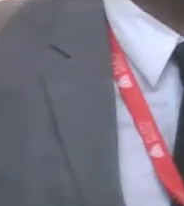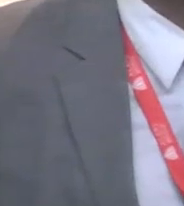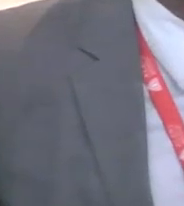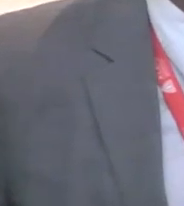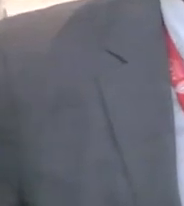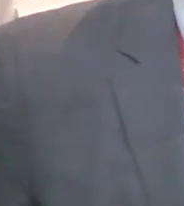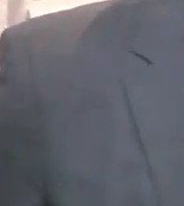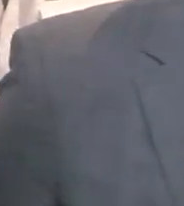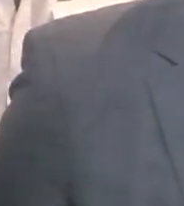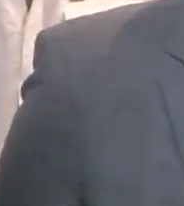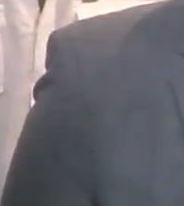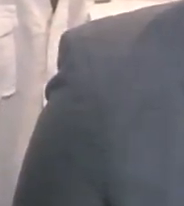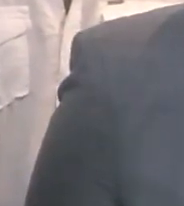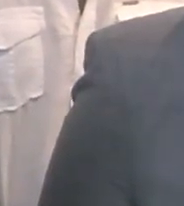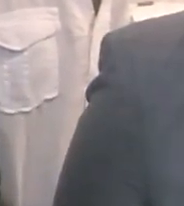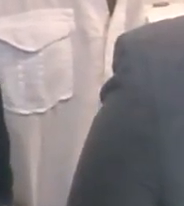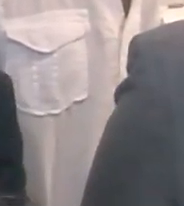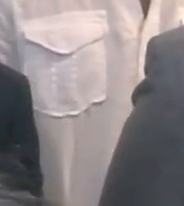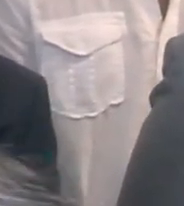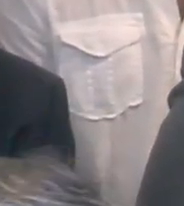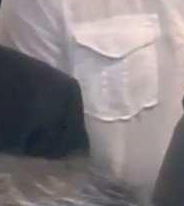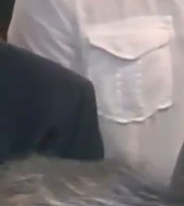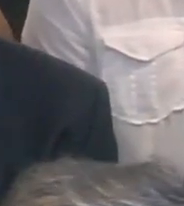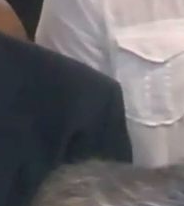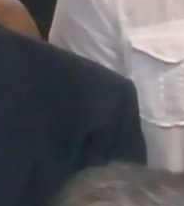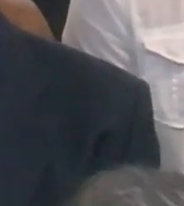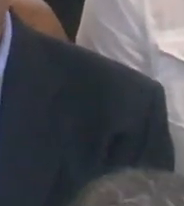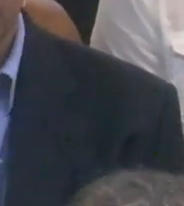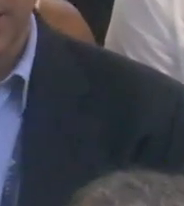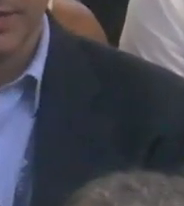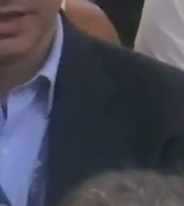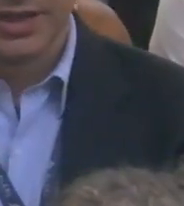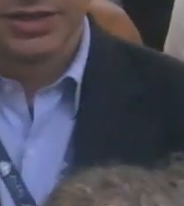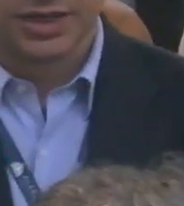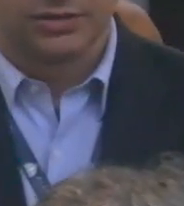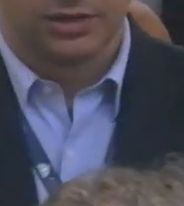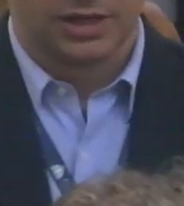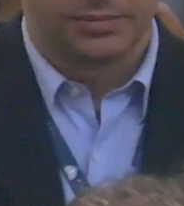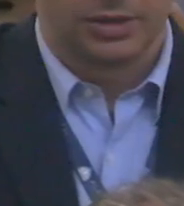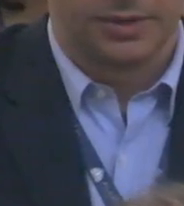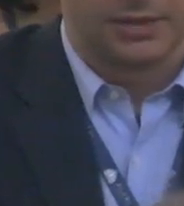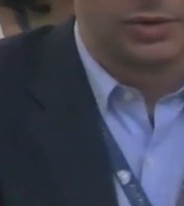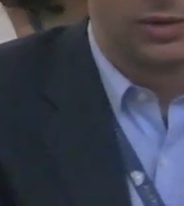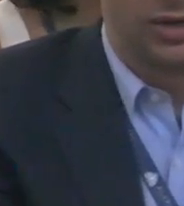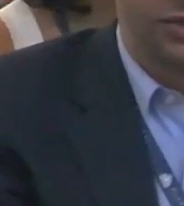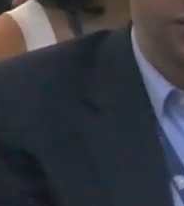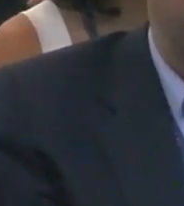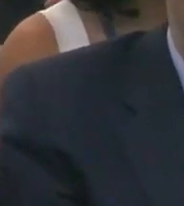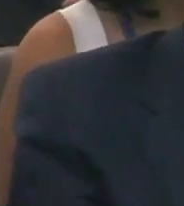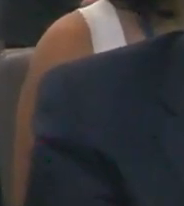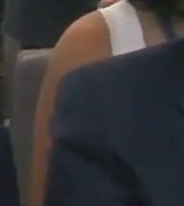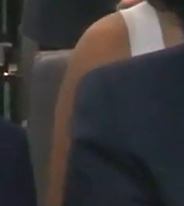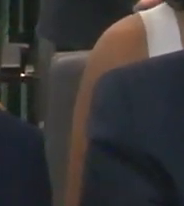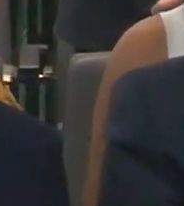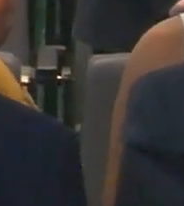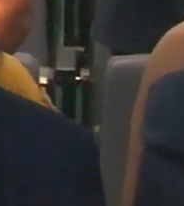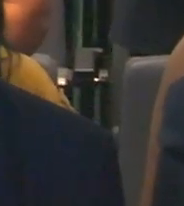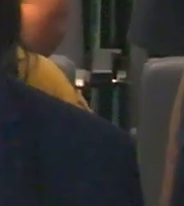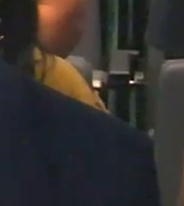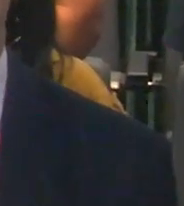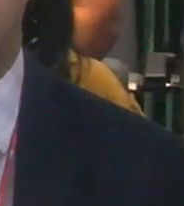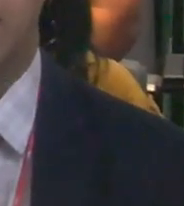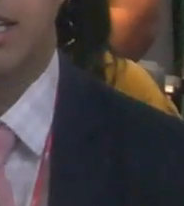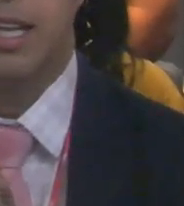verás que o filho teu não foge a luta nem tem ninguém de adora a própria morte Terra